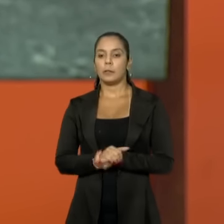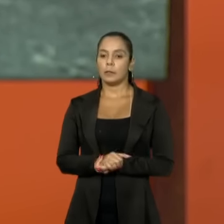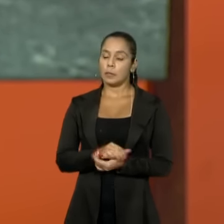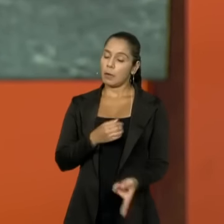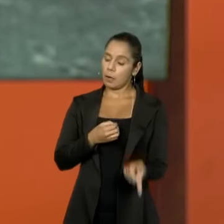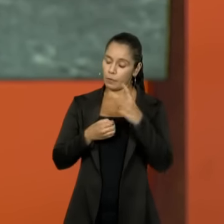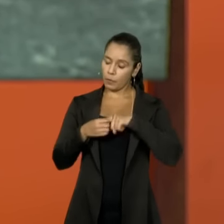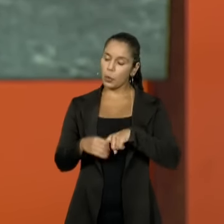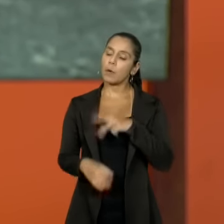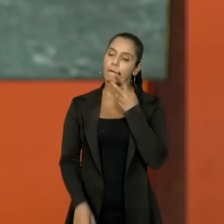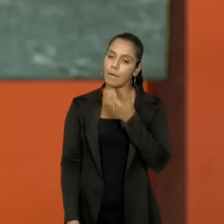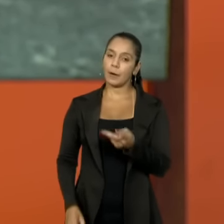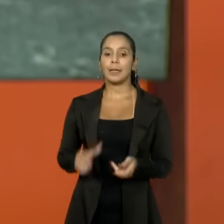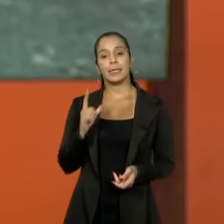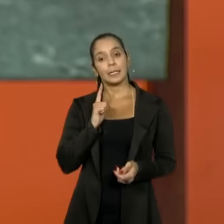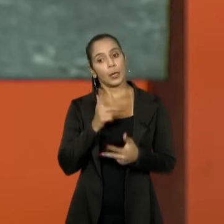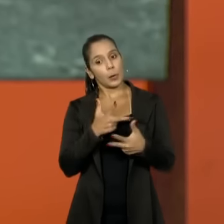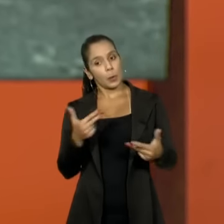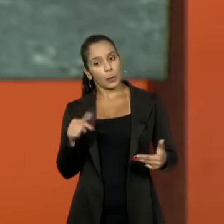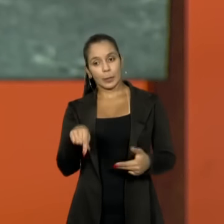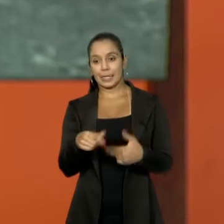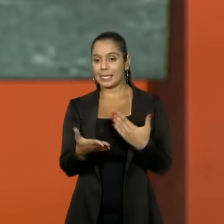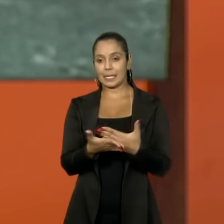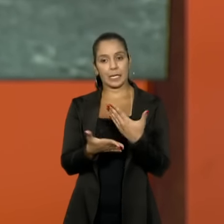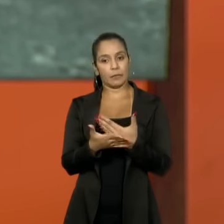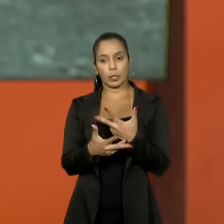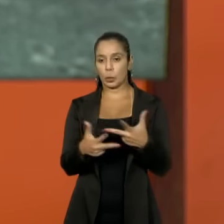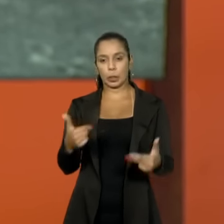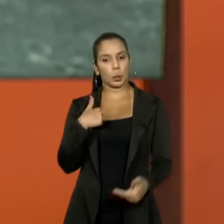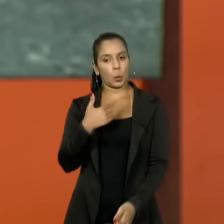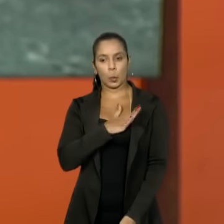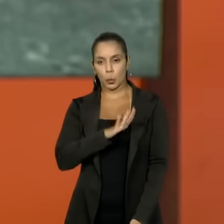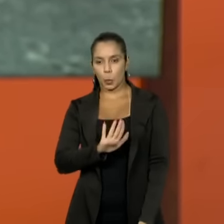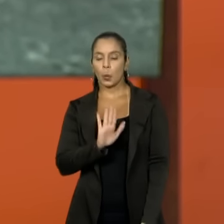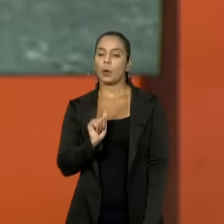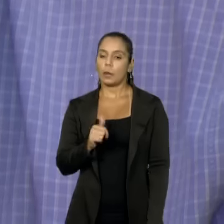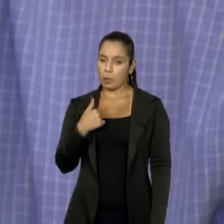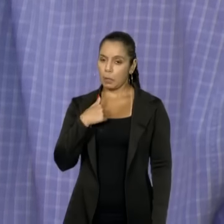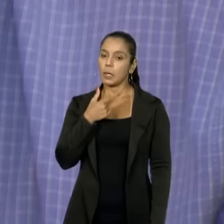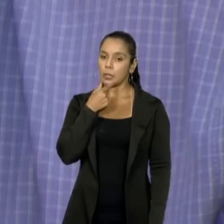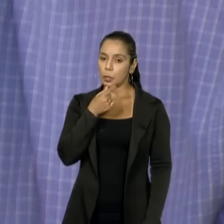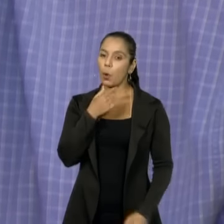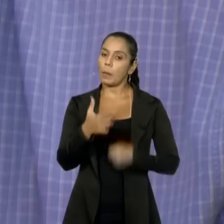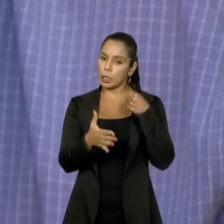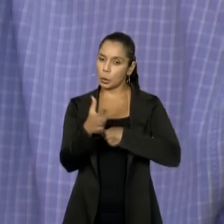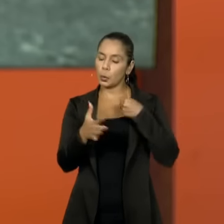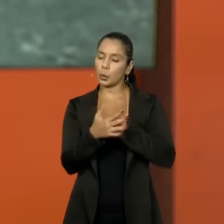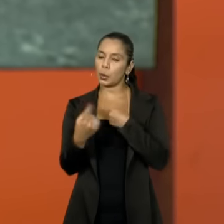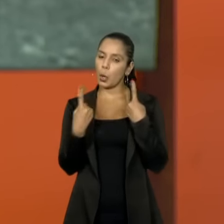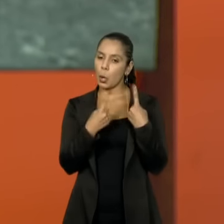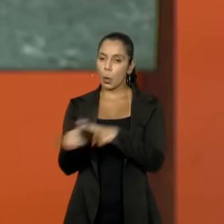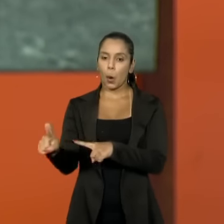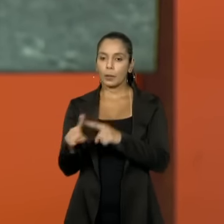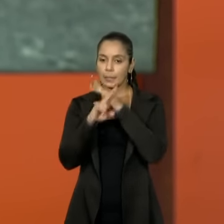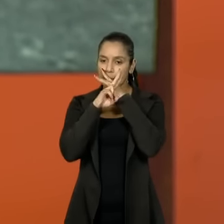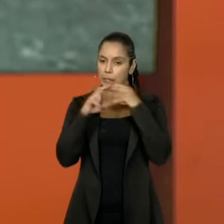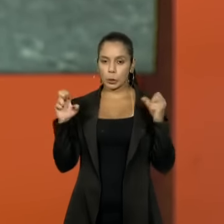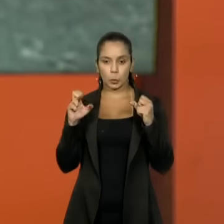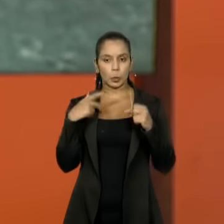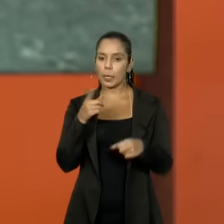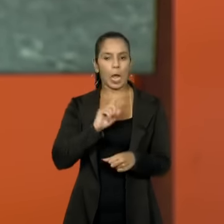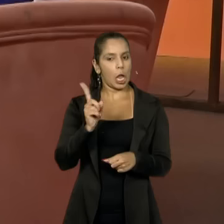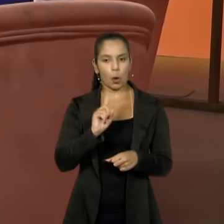voltou para mim e disse assim, tem coisas desse livro das quais eu não gosto, mas eu fui um homem que lutou contra a censura. Eu não vou censurar a sua obra. Você